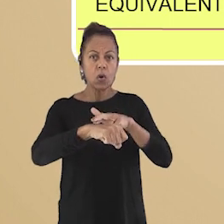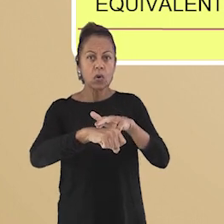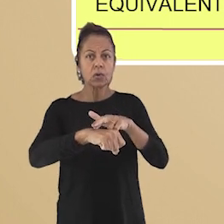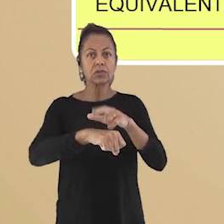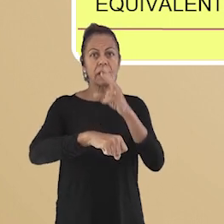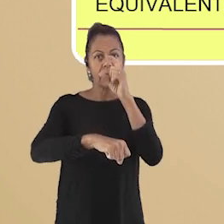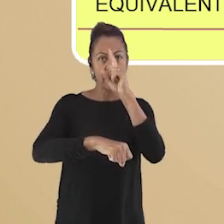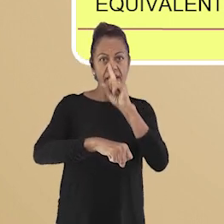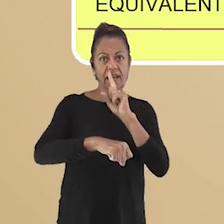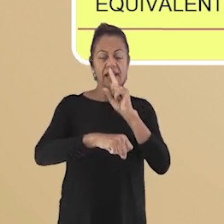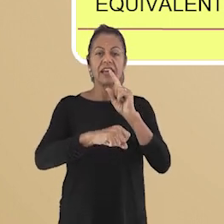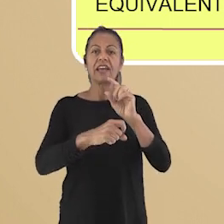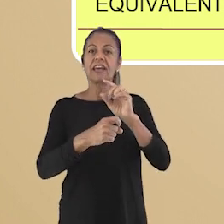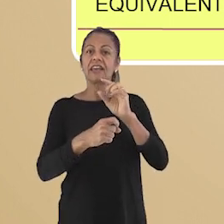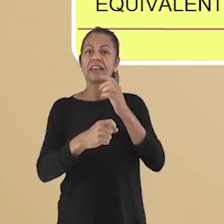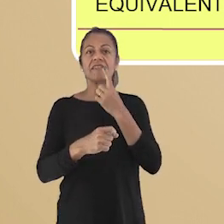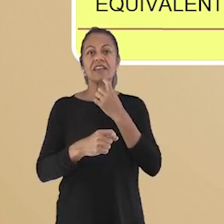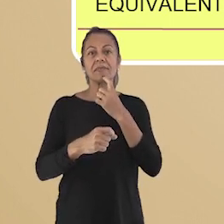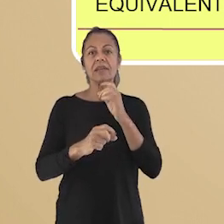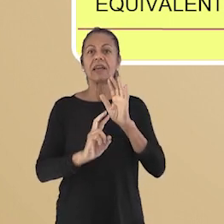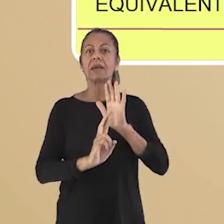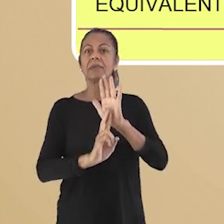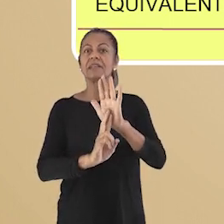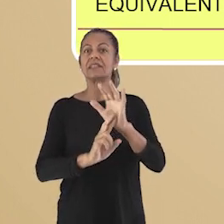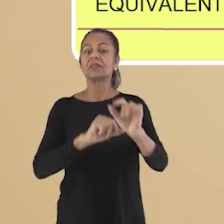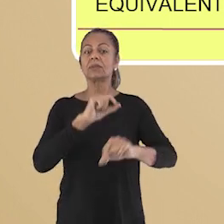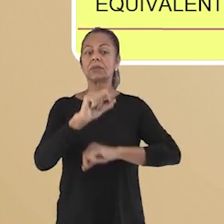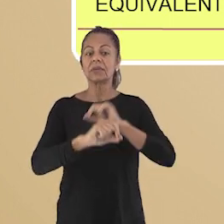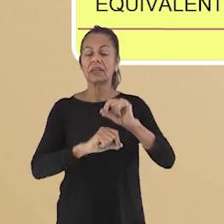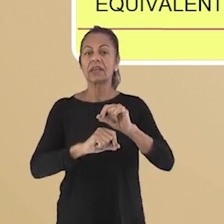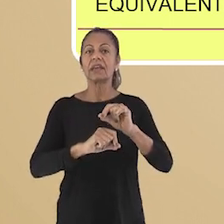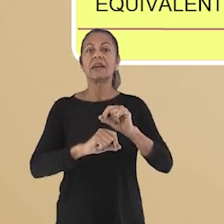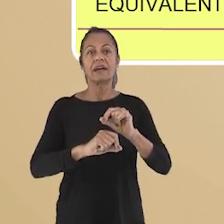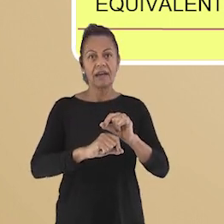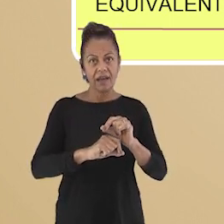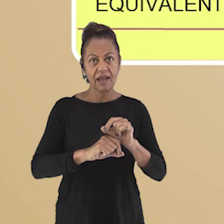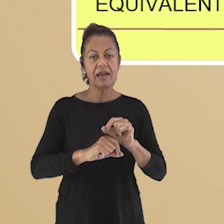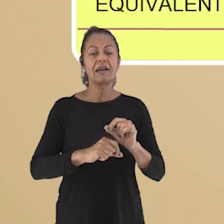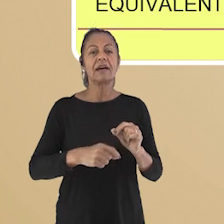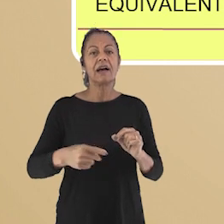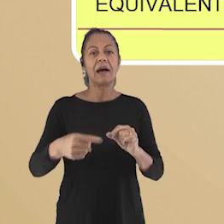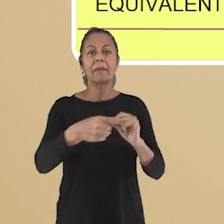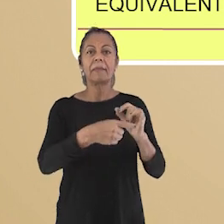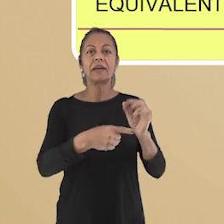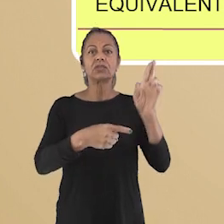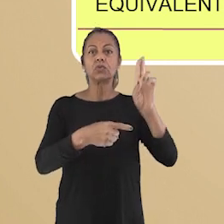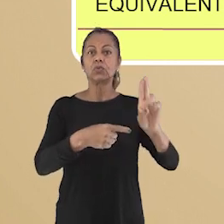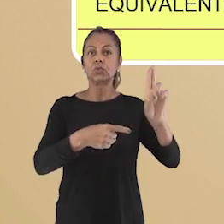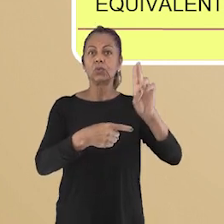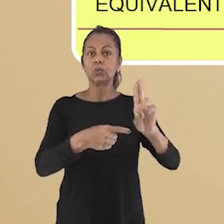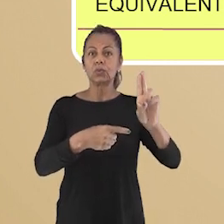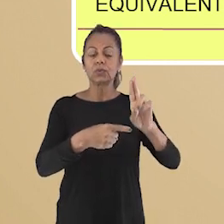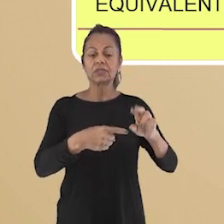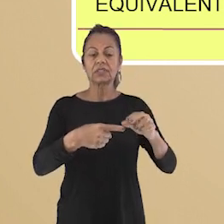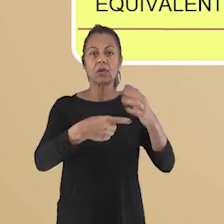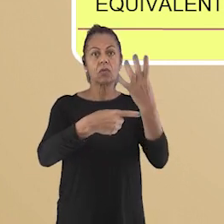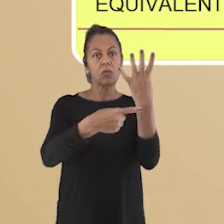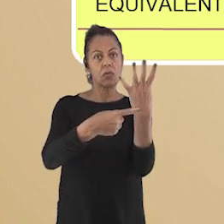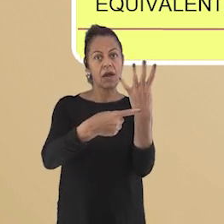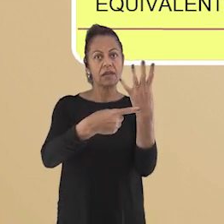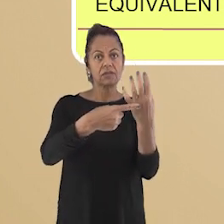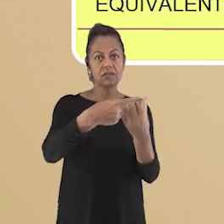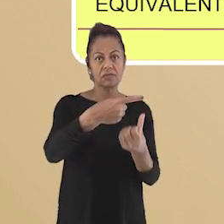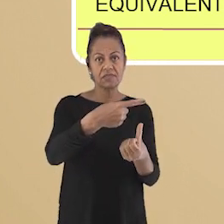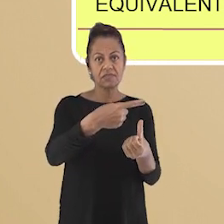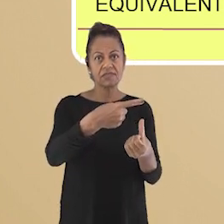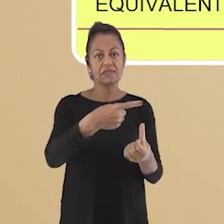vermelho representam as partes que nós estamos utilizando. Então, no número 1, nós temos 4 sobre 6. 4 partes de